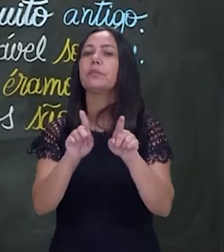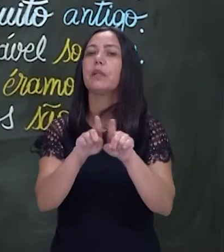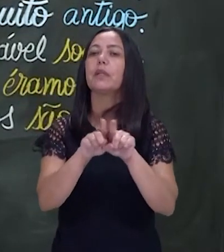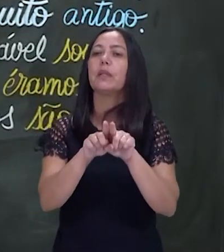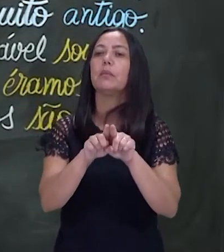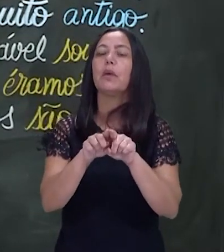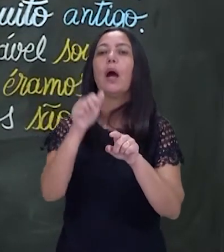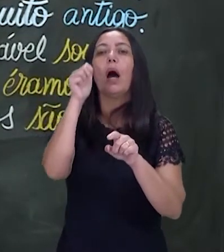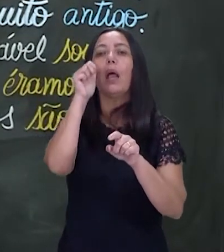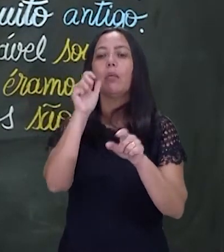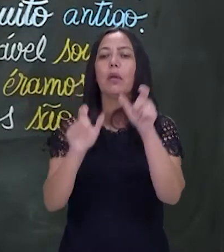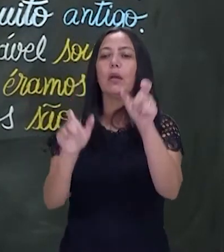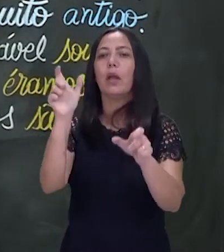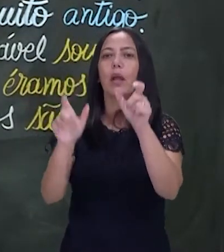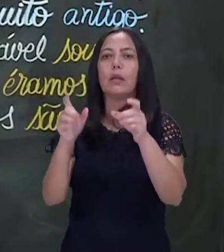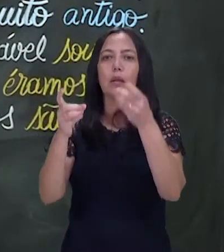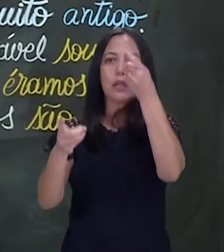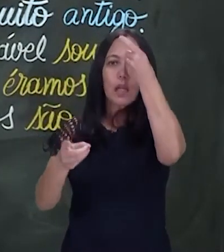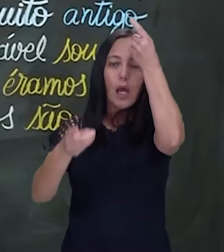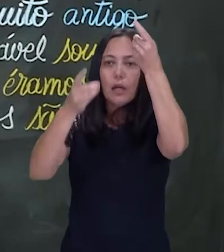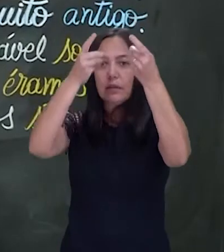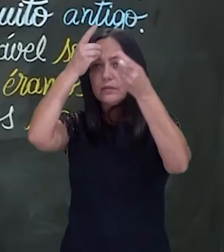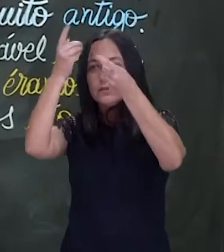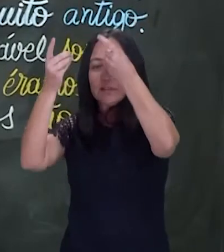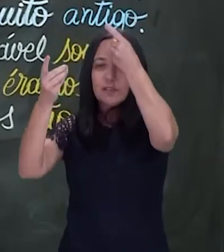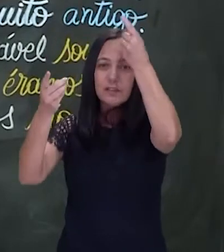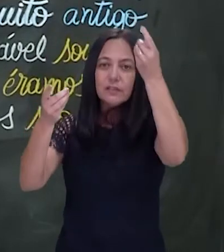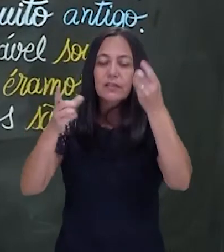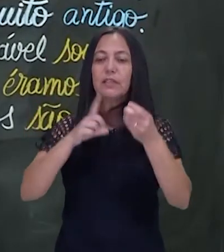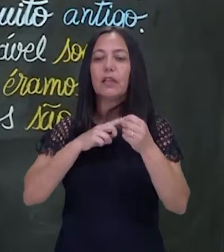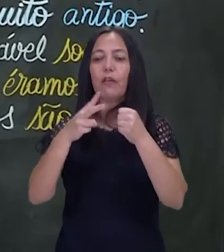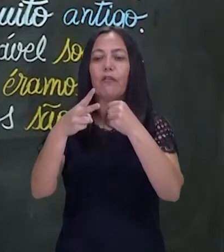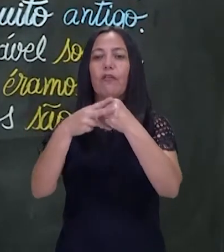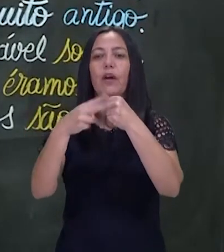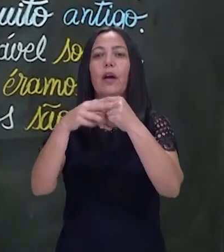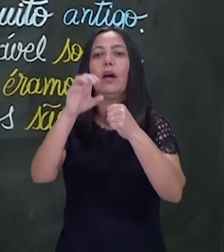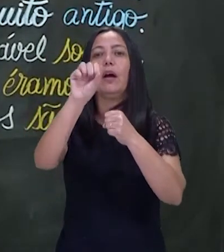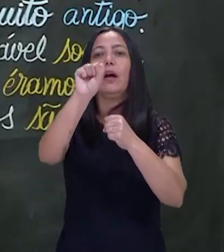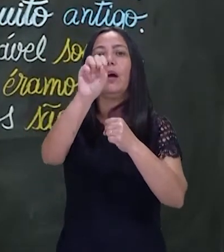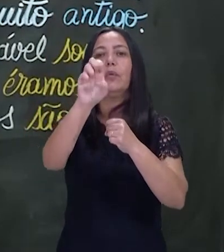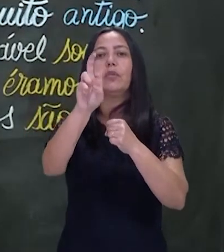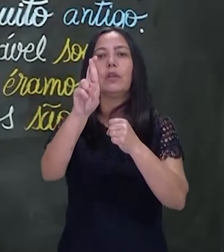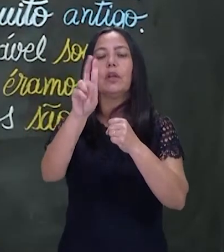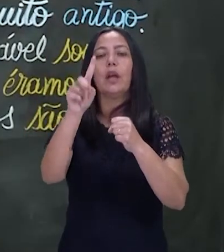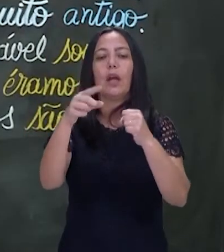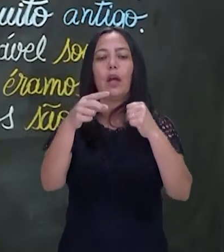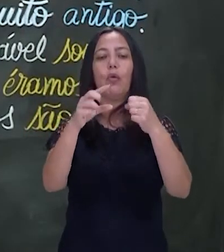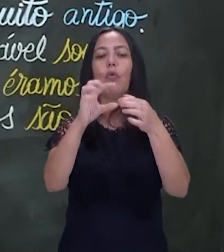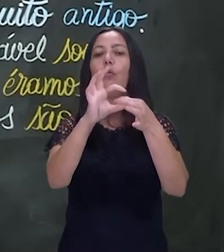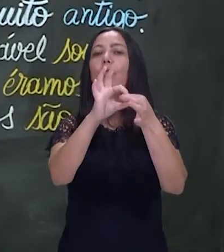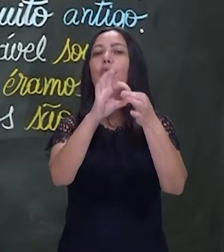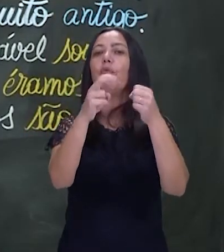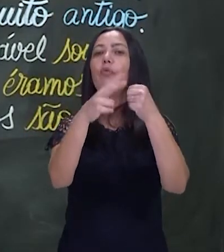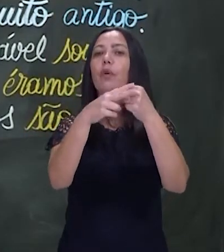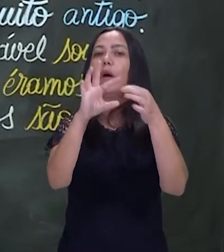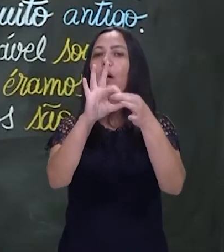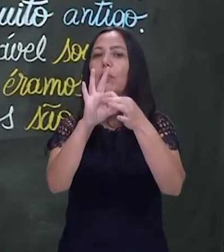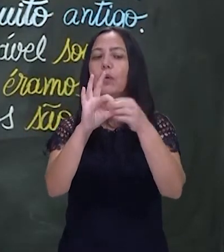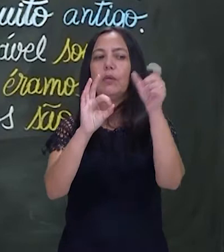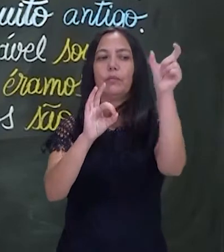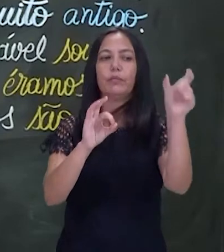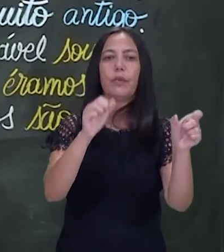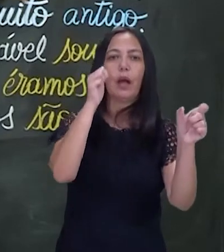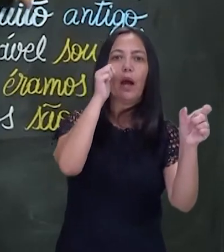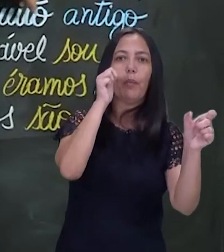são criativas. Nesse caso, eu tenho o verbo ser, que é um verbo de ligação, concordando com o sujeito